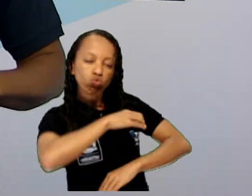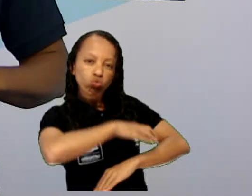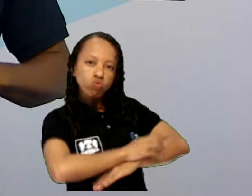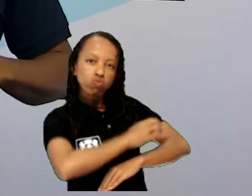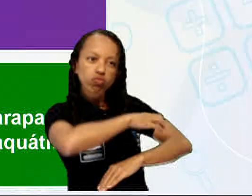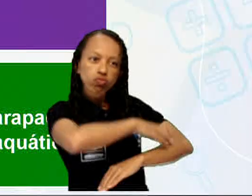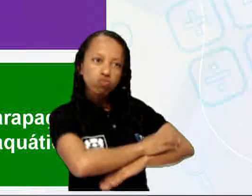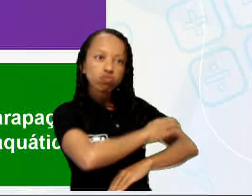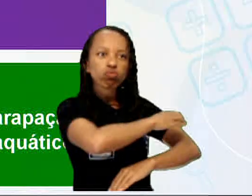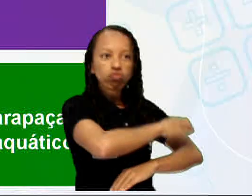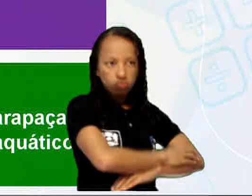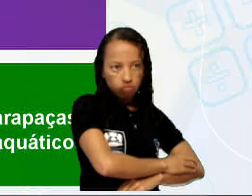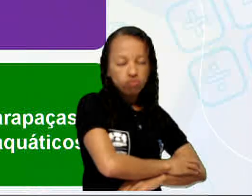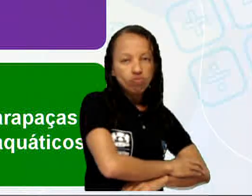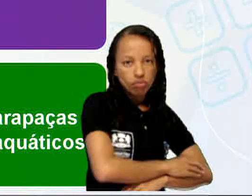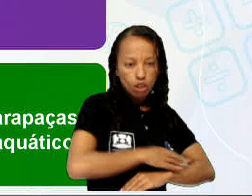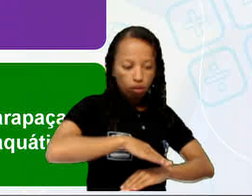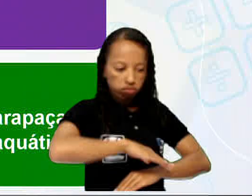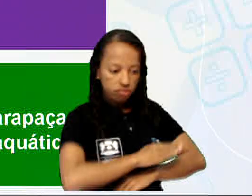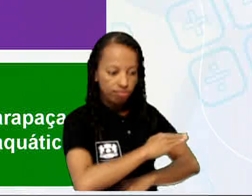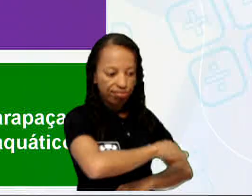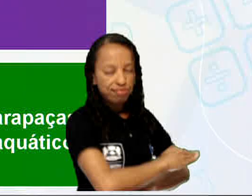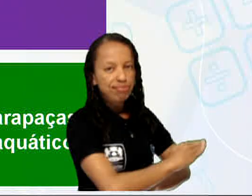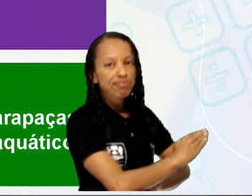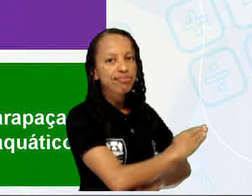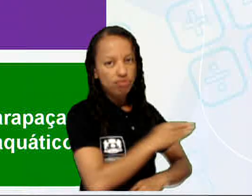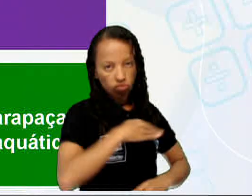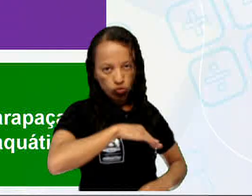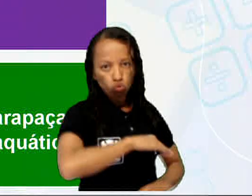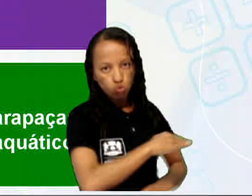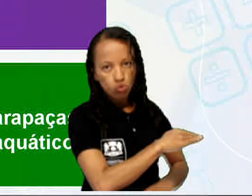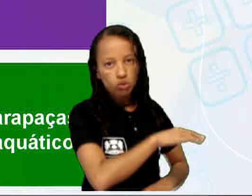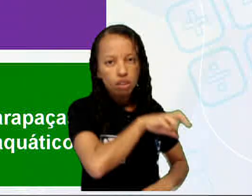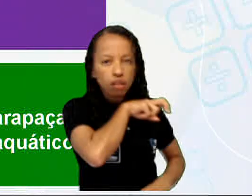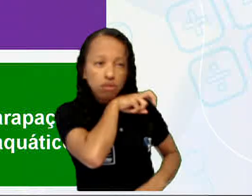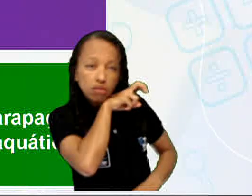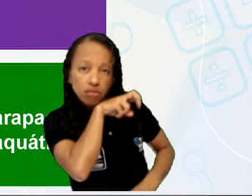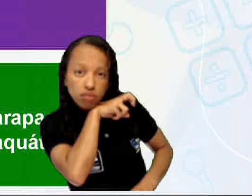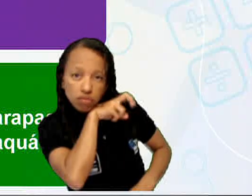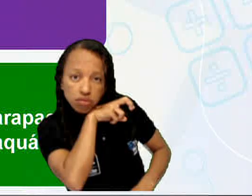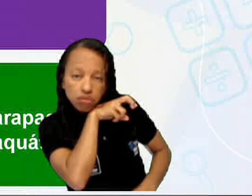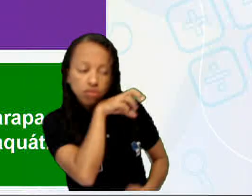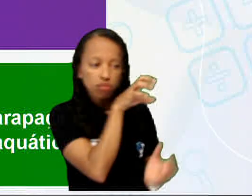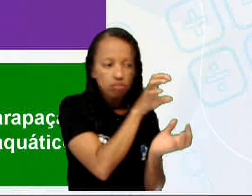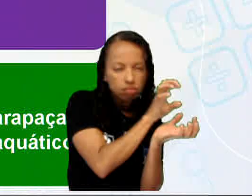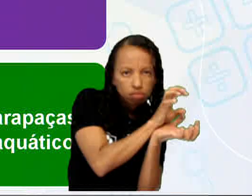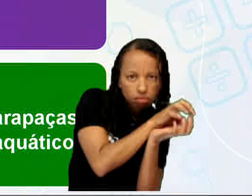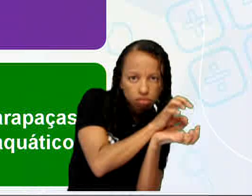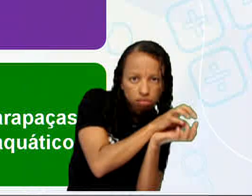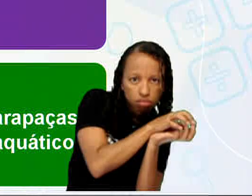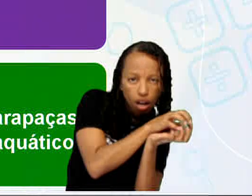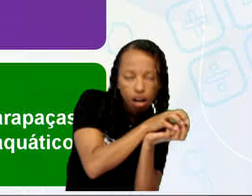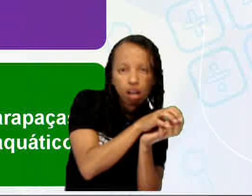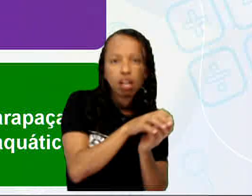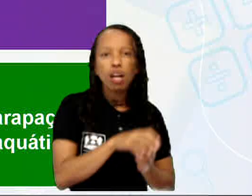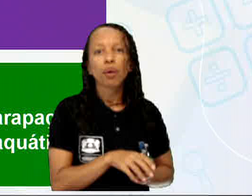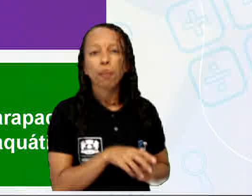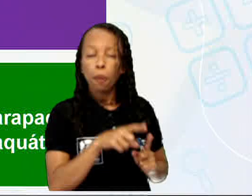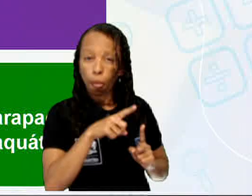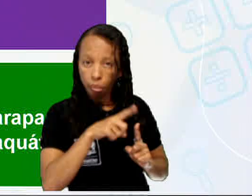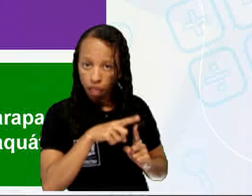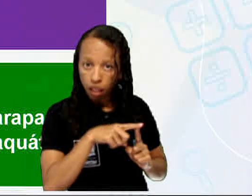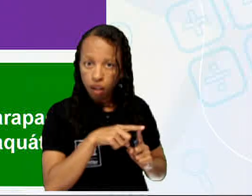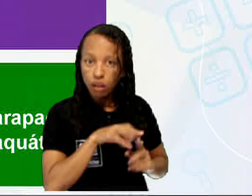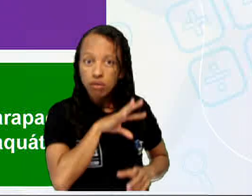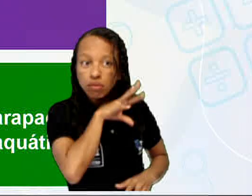como a lagartixa, as cobras, as serpentes, o jacaré e assim por diante, né? Esse tipo de animal,